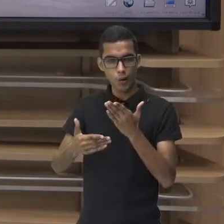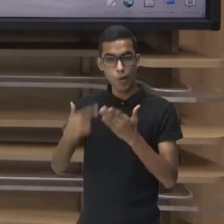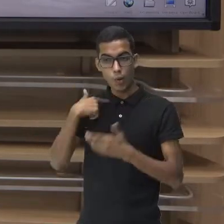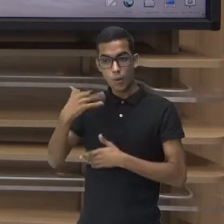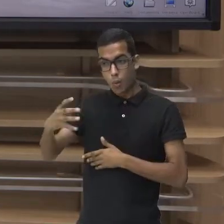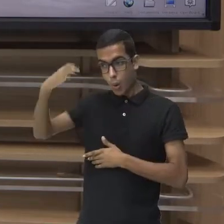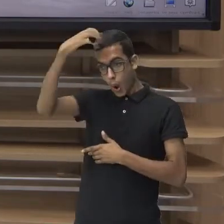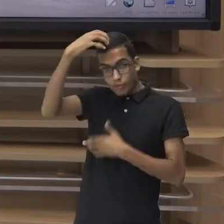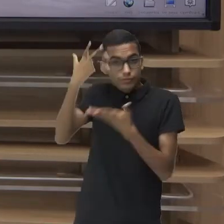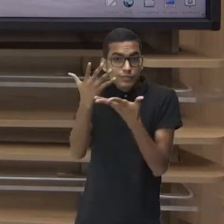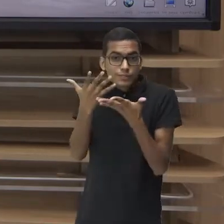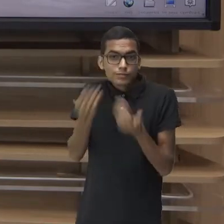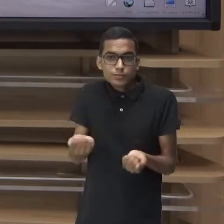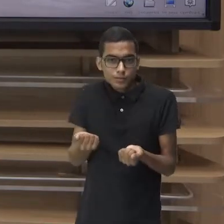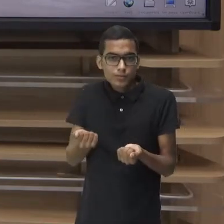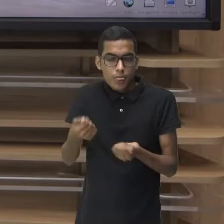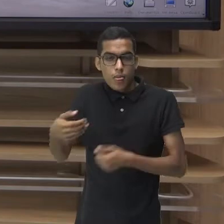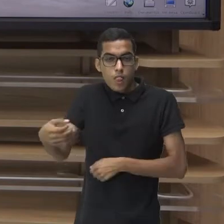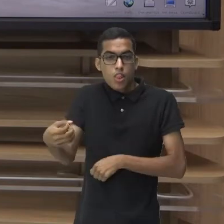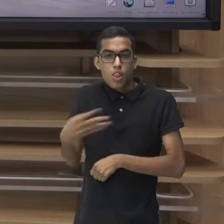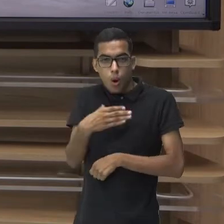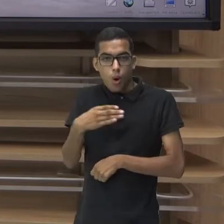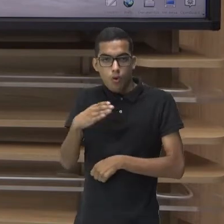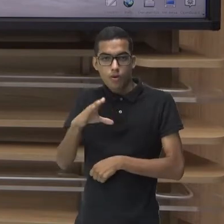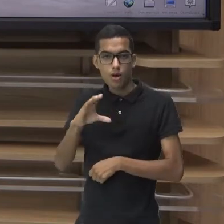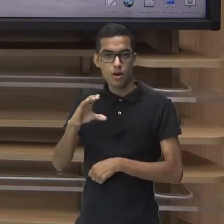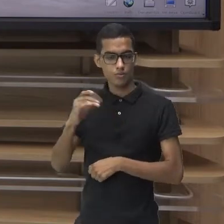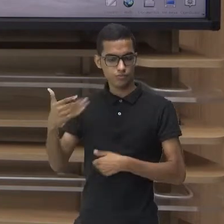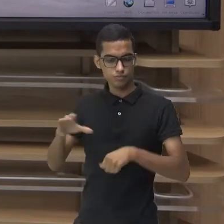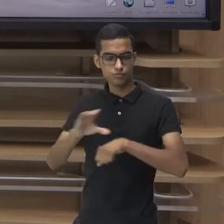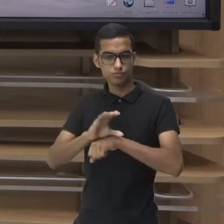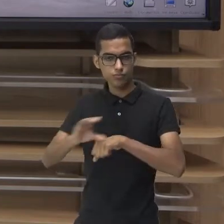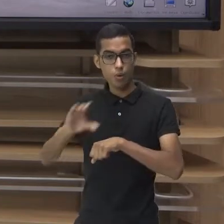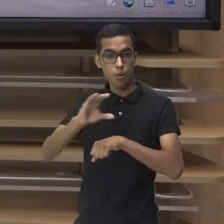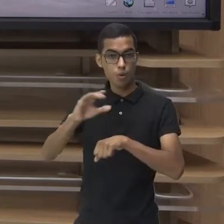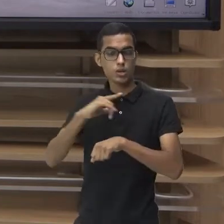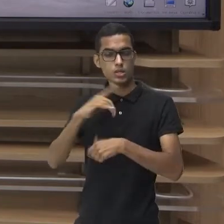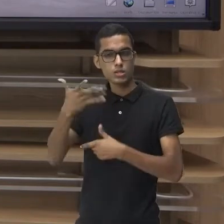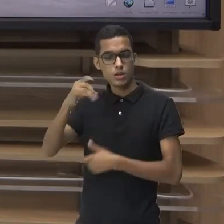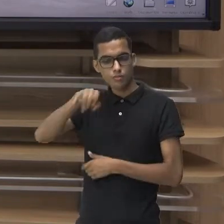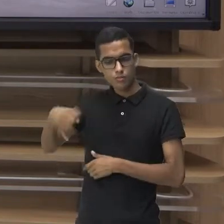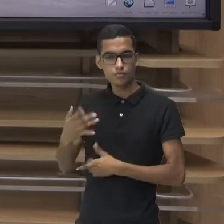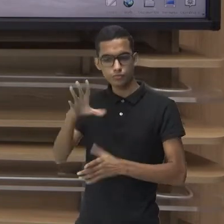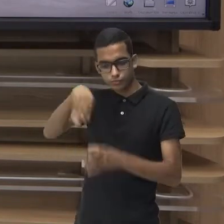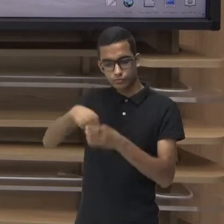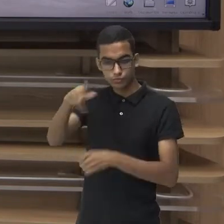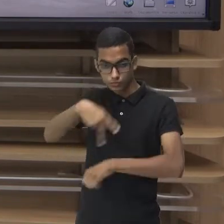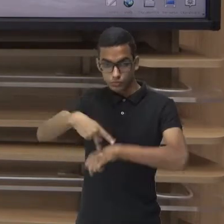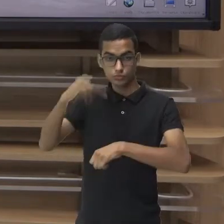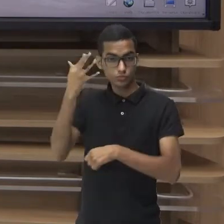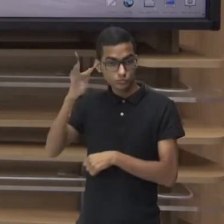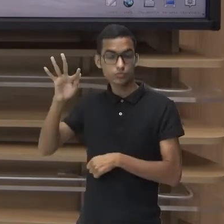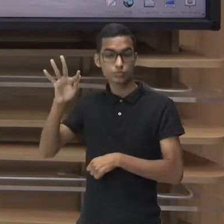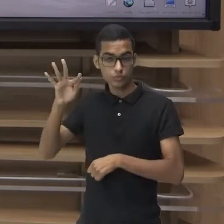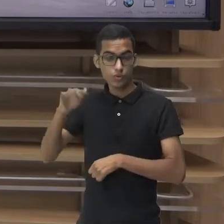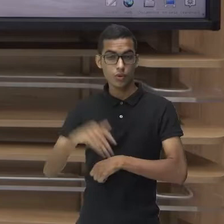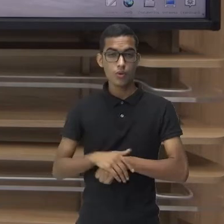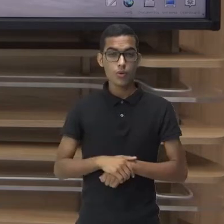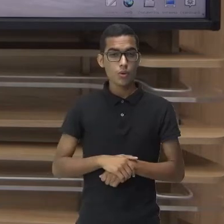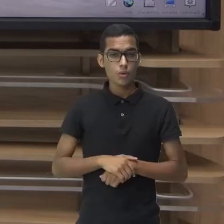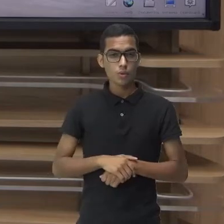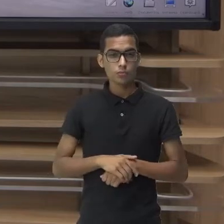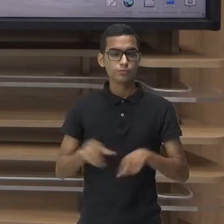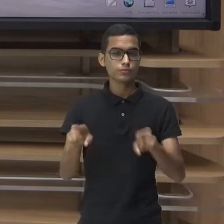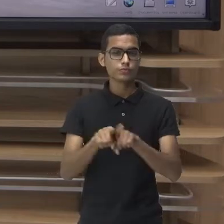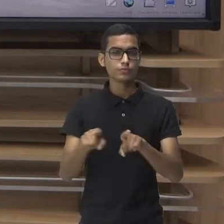essa nova Constituição, essa nova Constituição que seria promulgada dentro da França, e está sujeito a